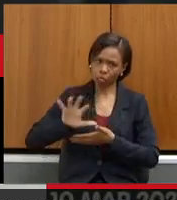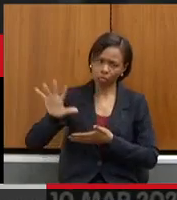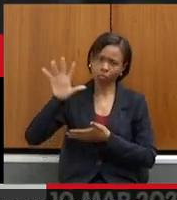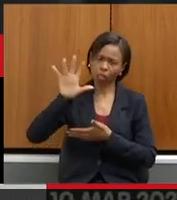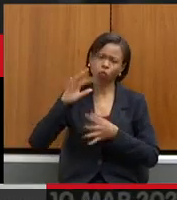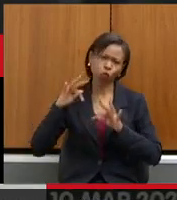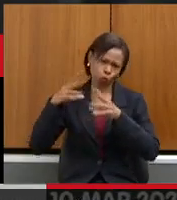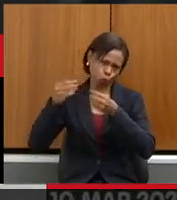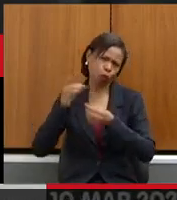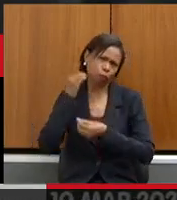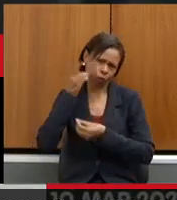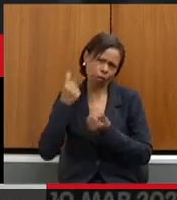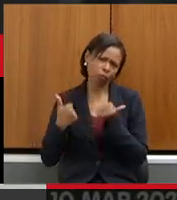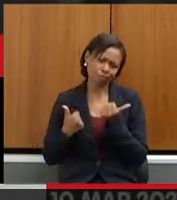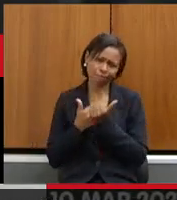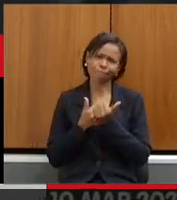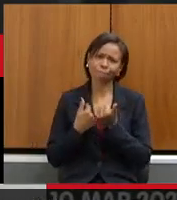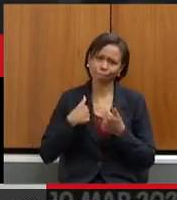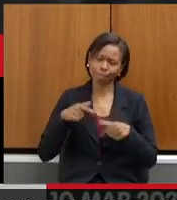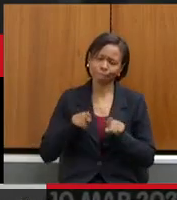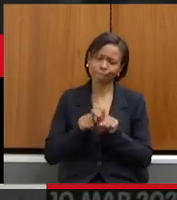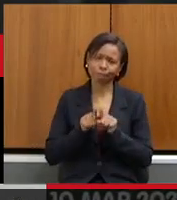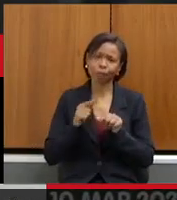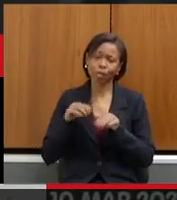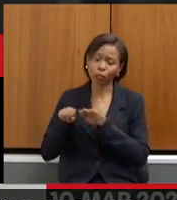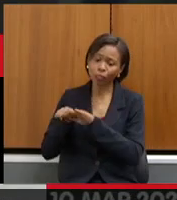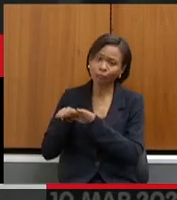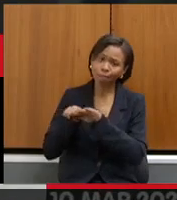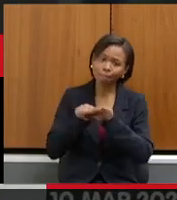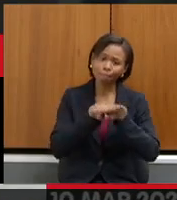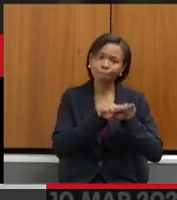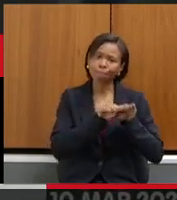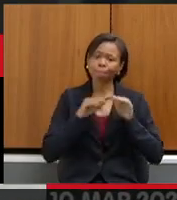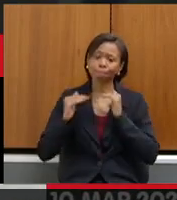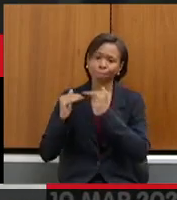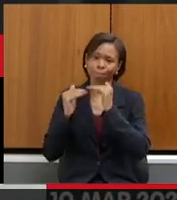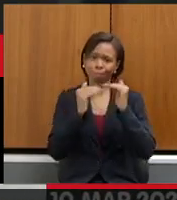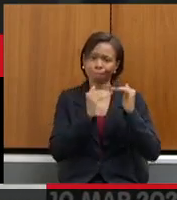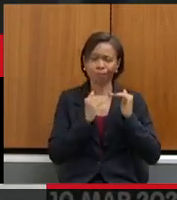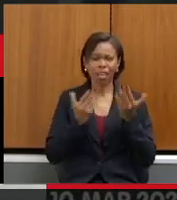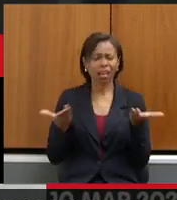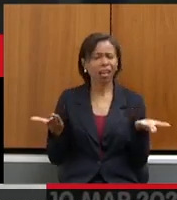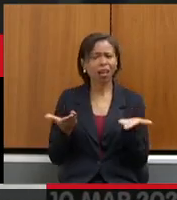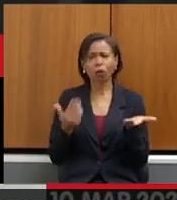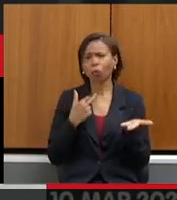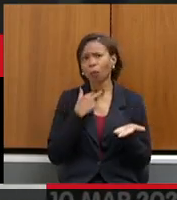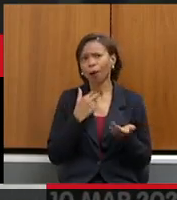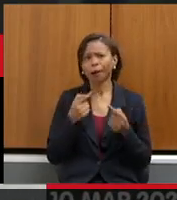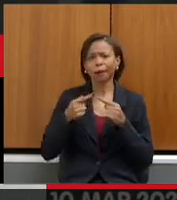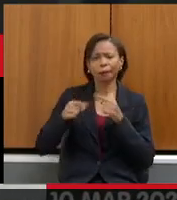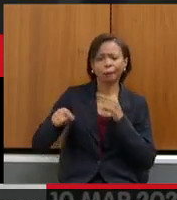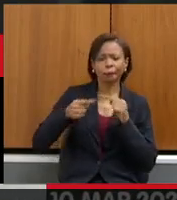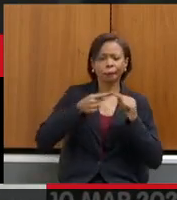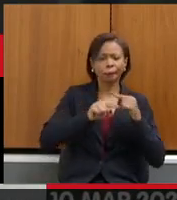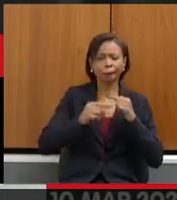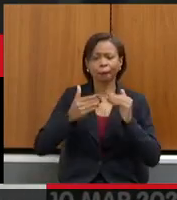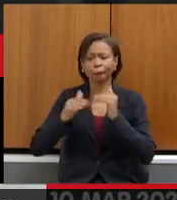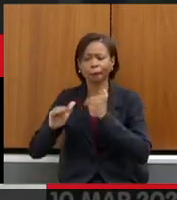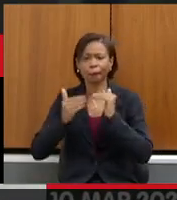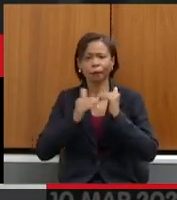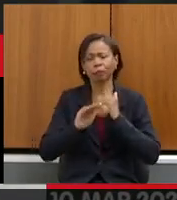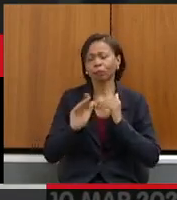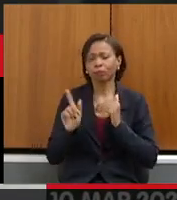como todos os deputados para que nós tenhamos o mesmo discurso eu acho que não é momento para gente ter um discurso de verso dele